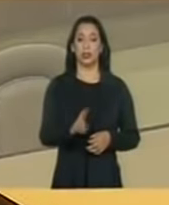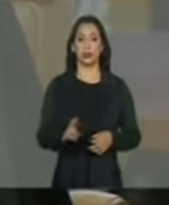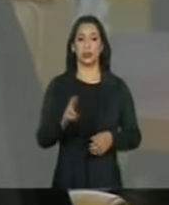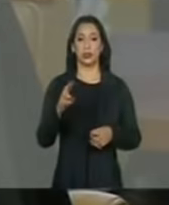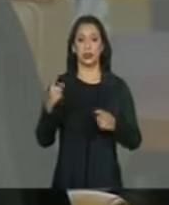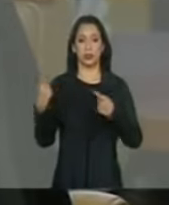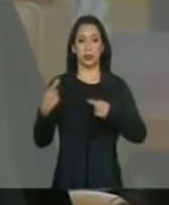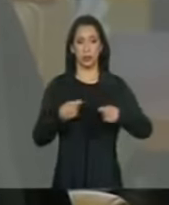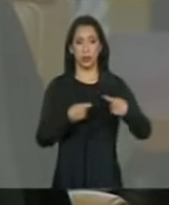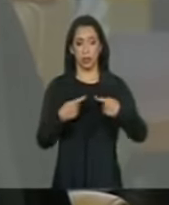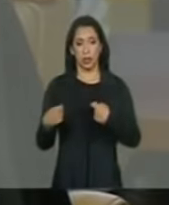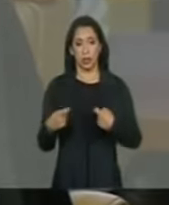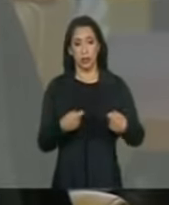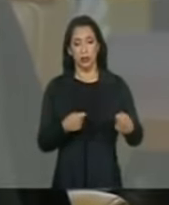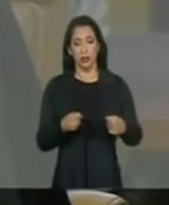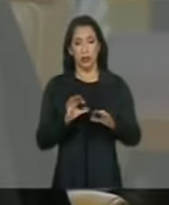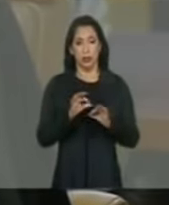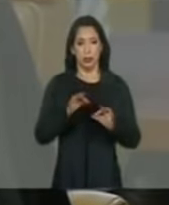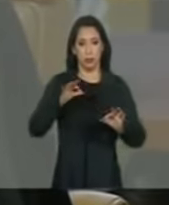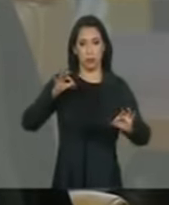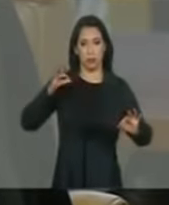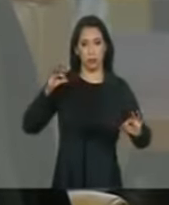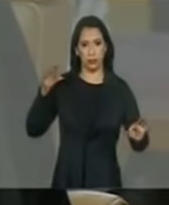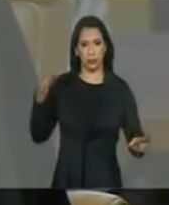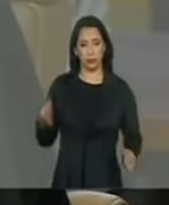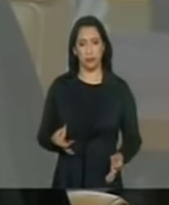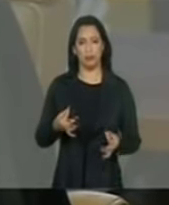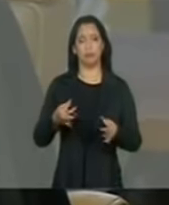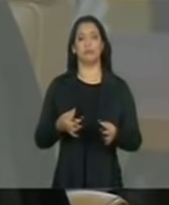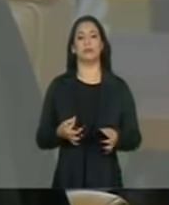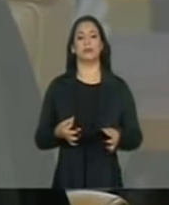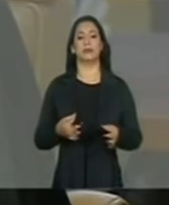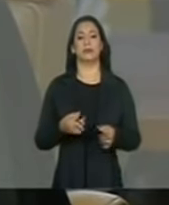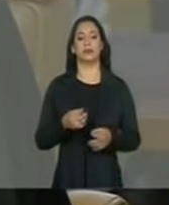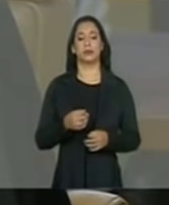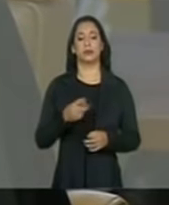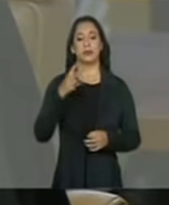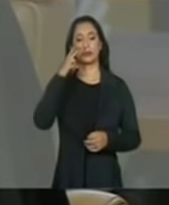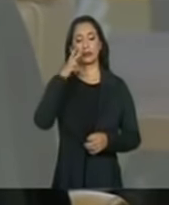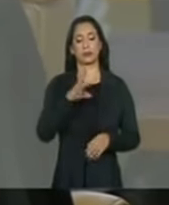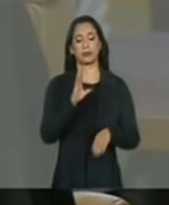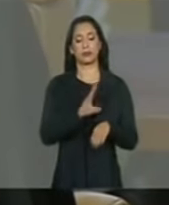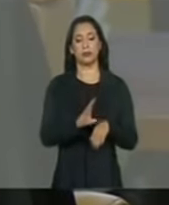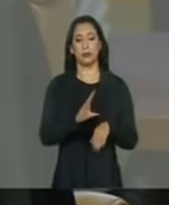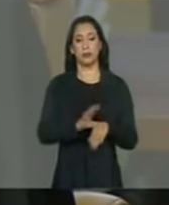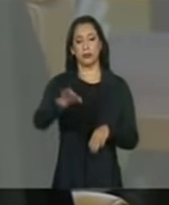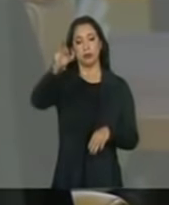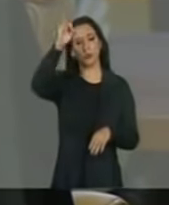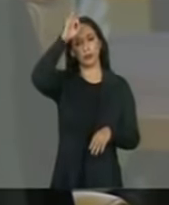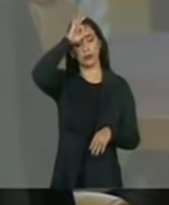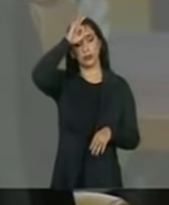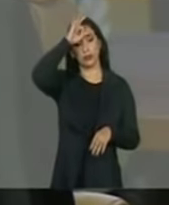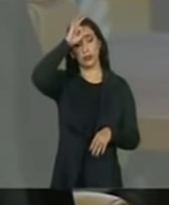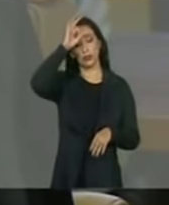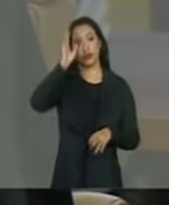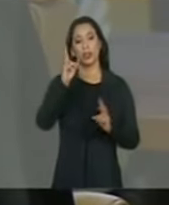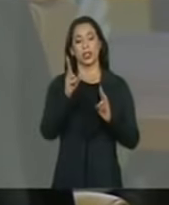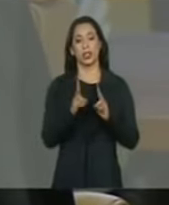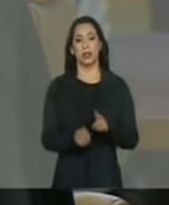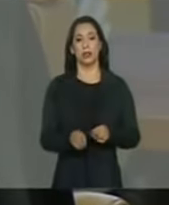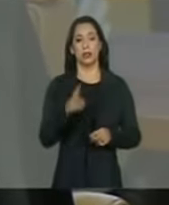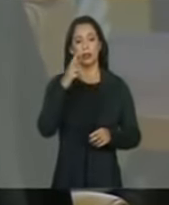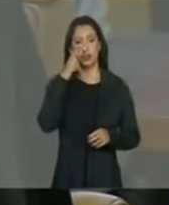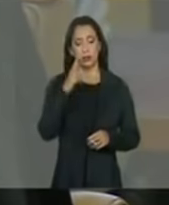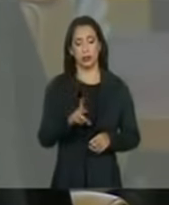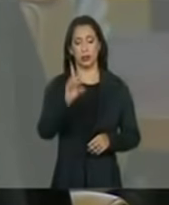em torno da extensão e abrangência da presunção constitucional de inocência tal como reconhecido pelo direito